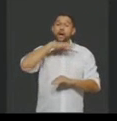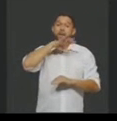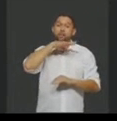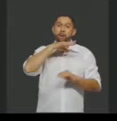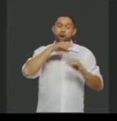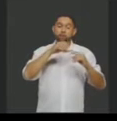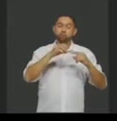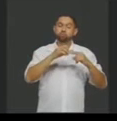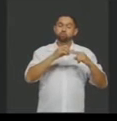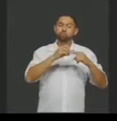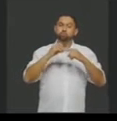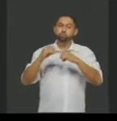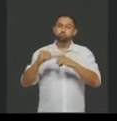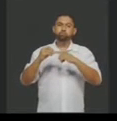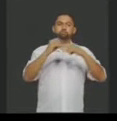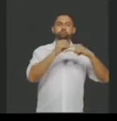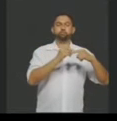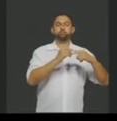protoctista.